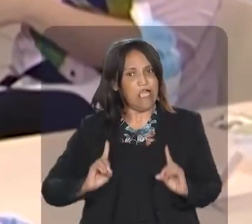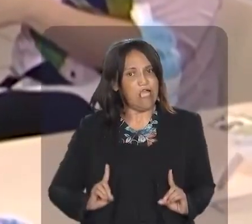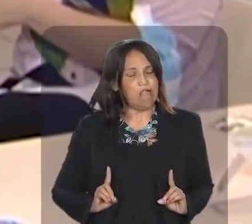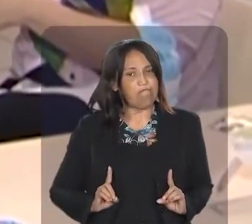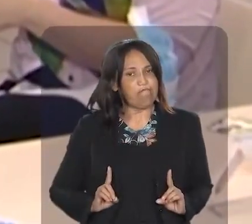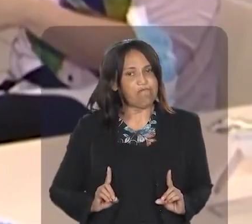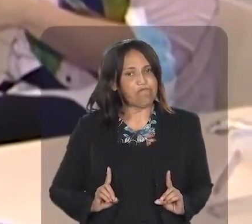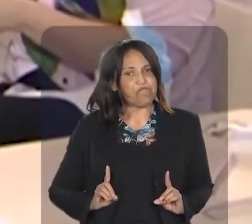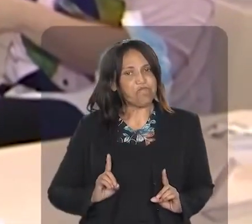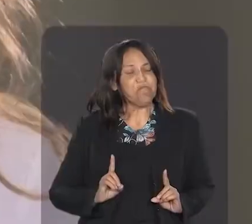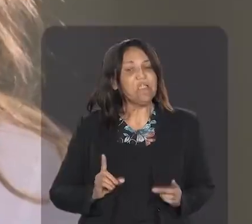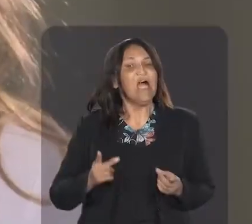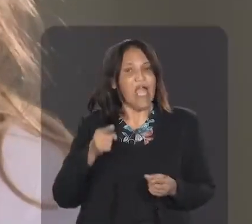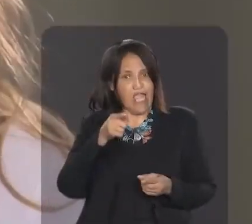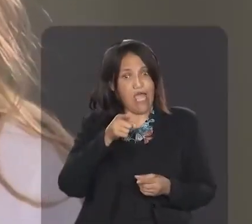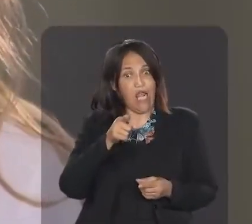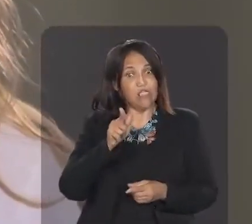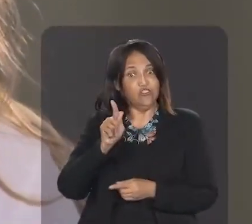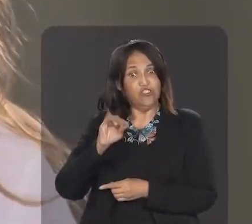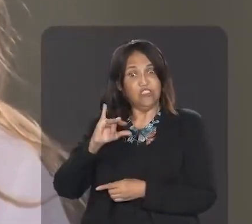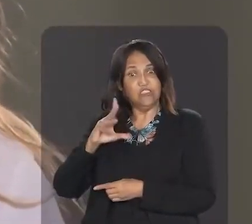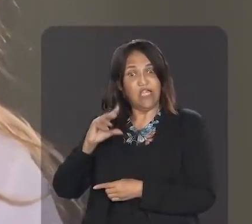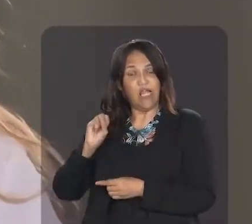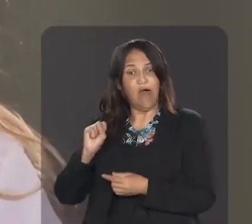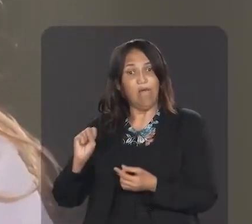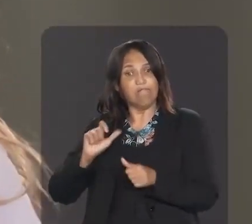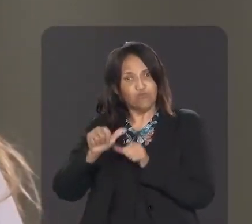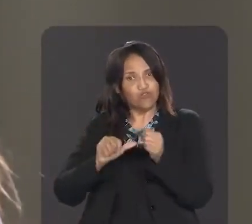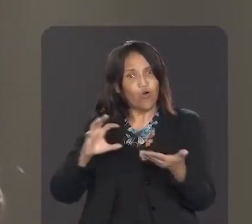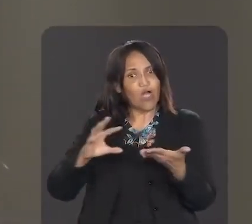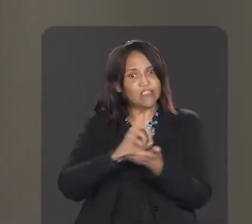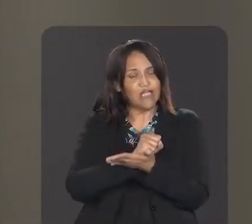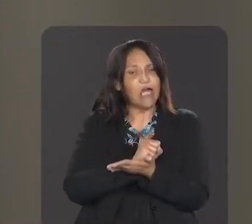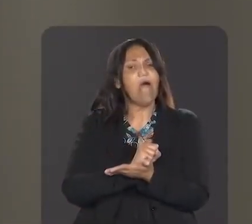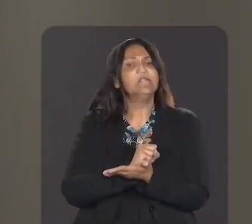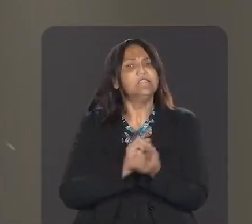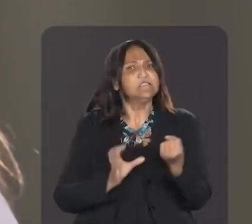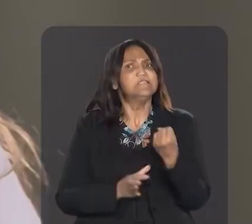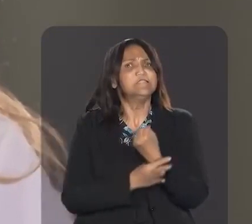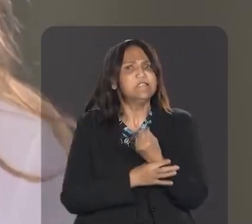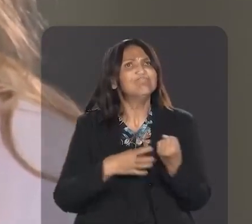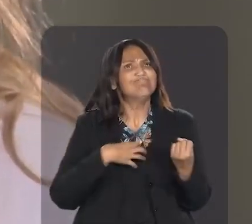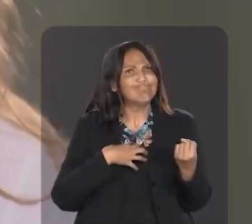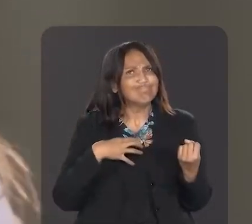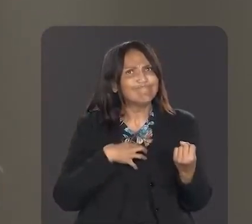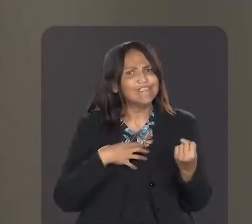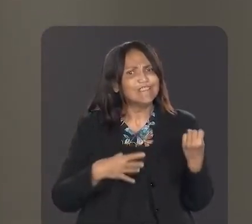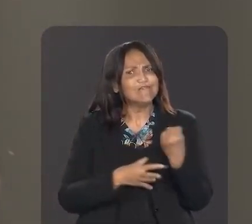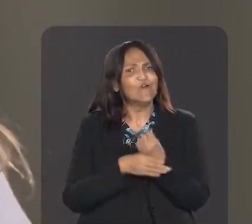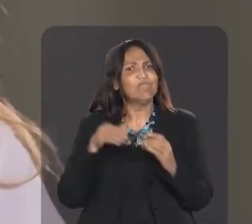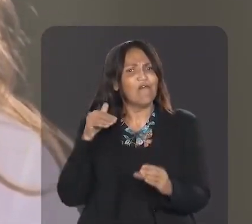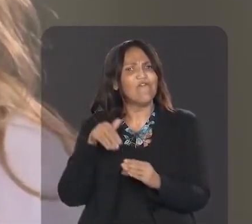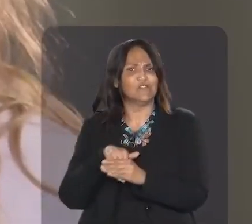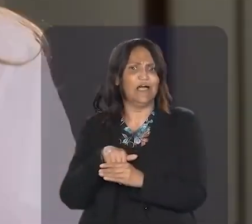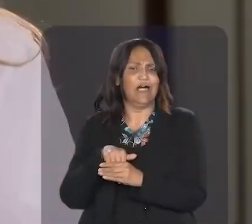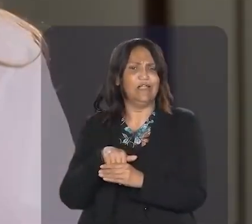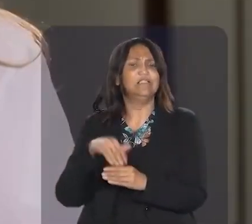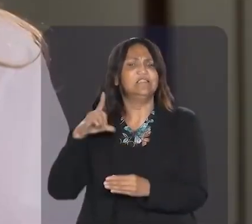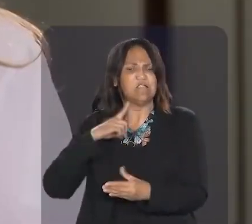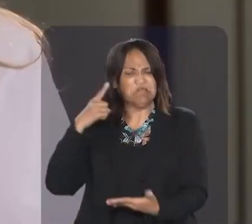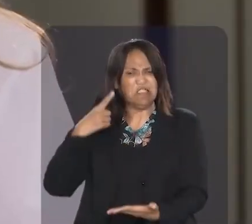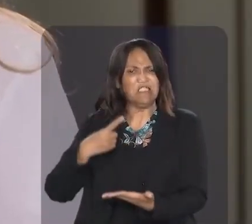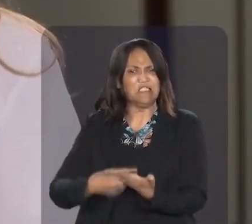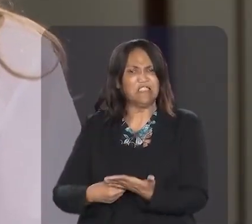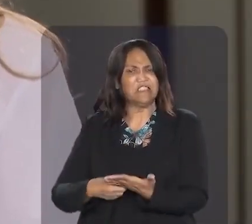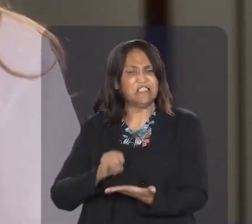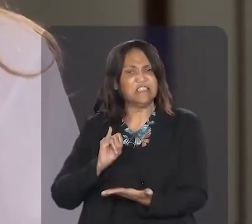algum tipo de deficiência. A Gisela, por exemplo, atualizou o cadastro e agora se sente ainda mais segura para votar. Agora eu